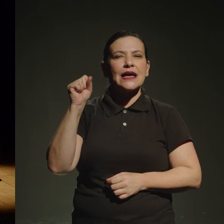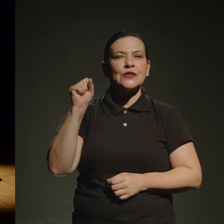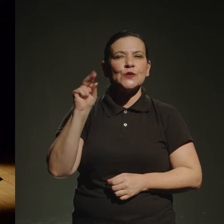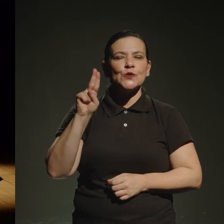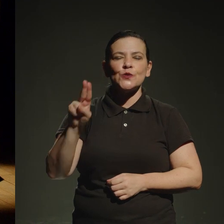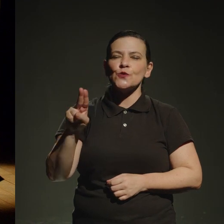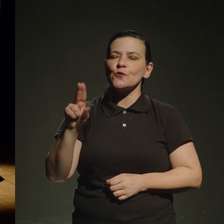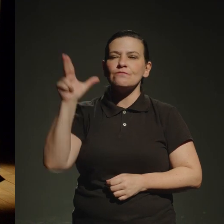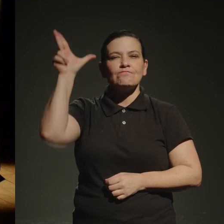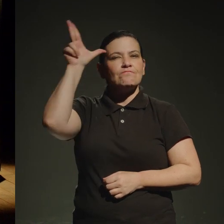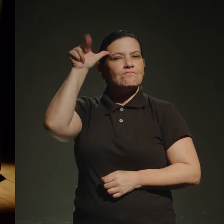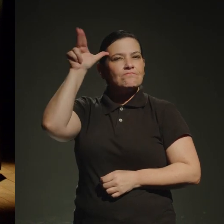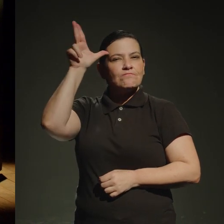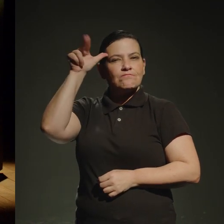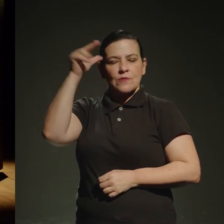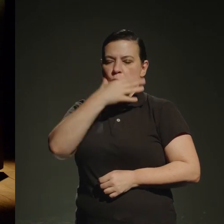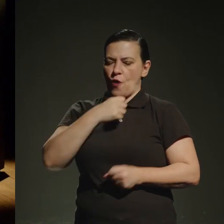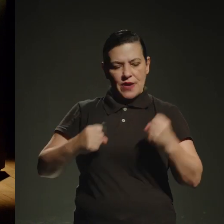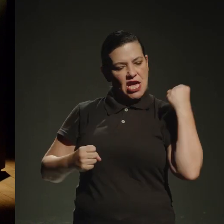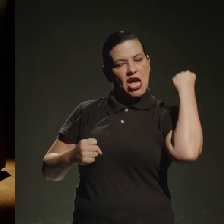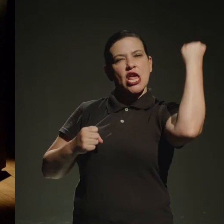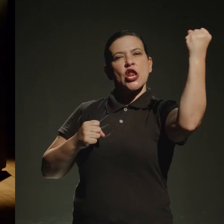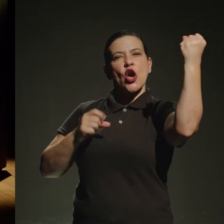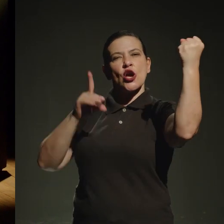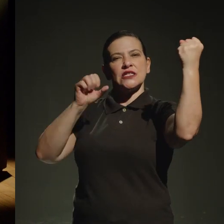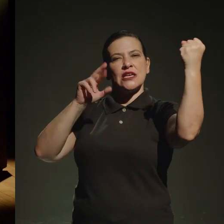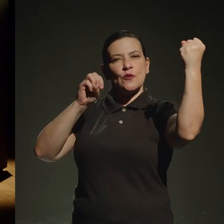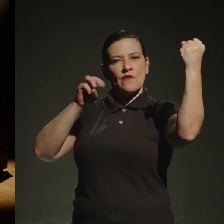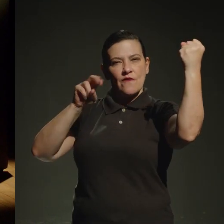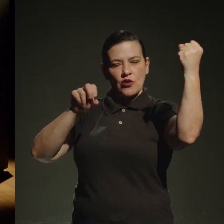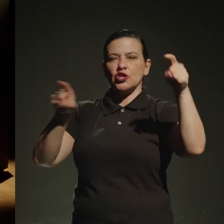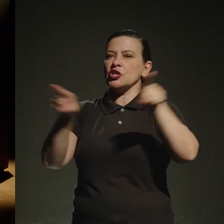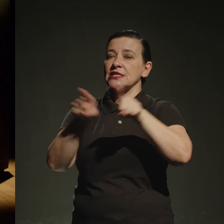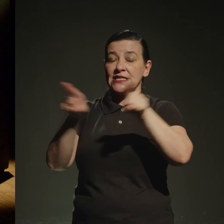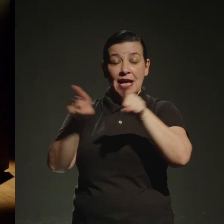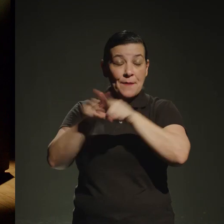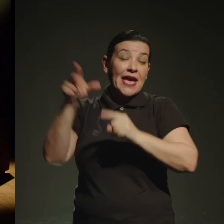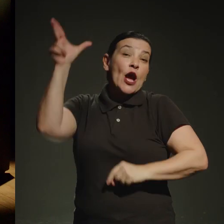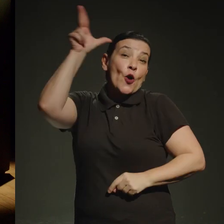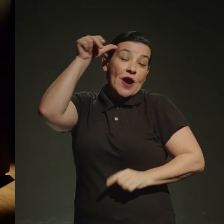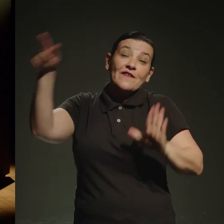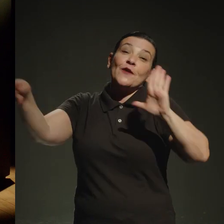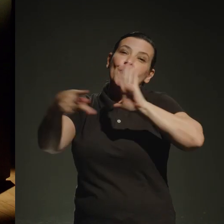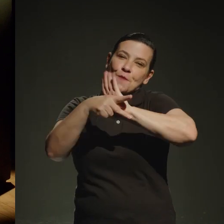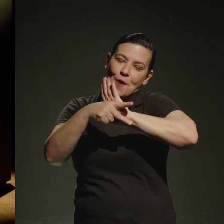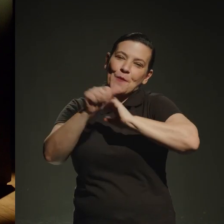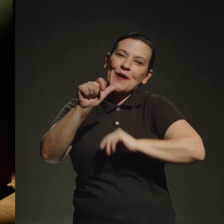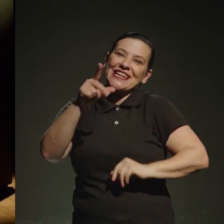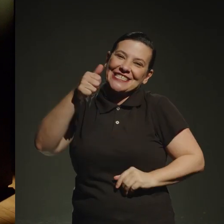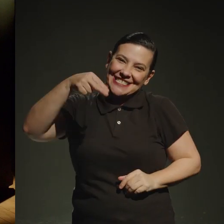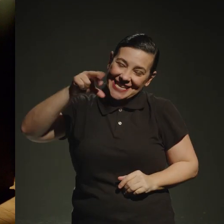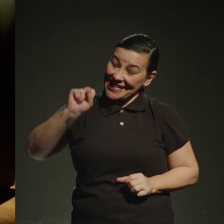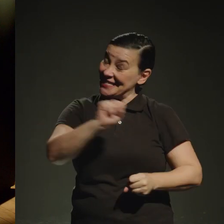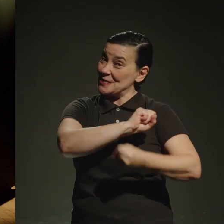à daqueles dois, pois embora não tenhas asas nem mítico nascimento, és valente e veloz como o